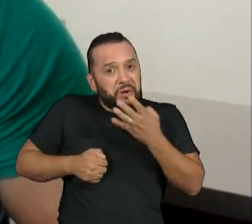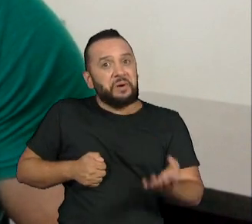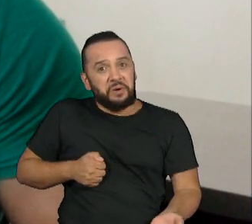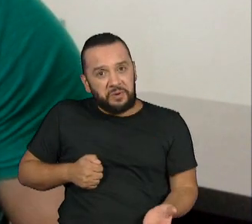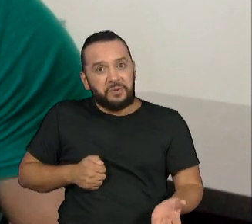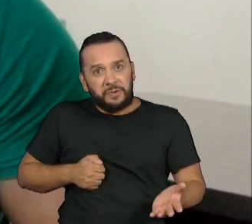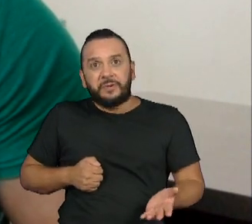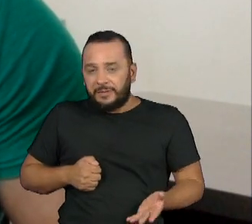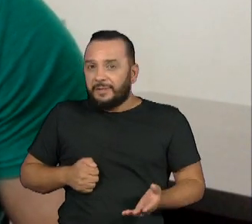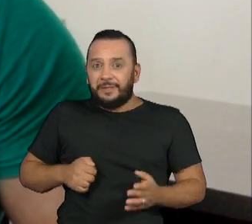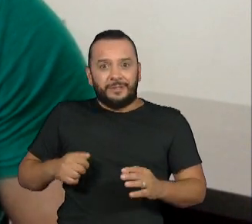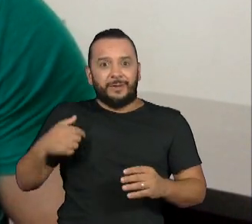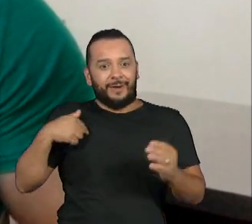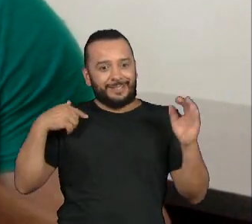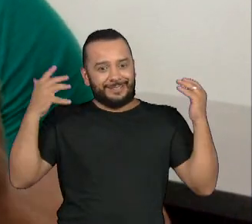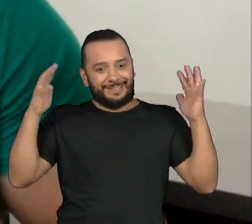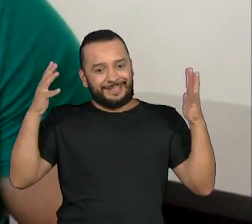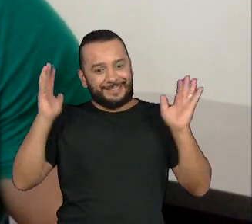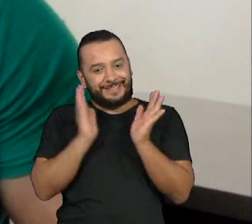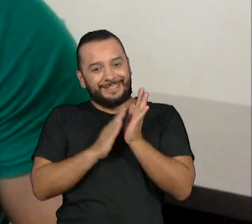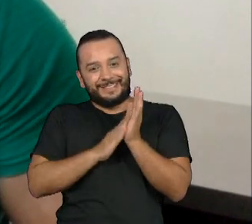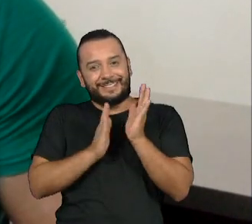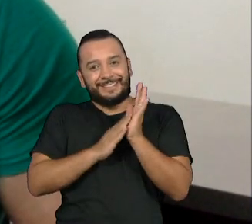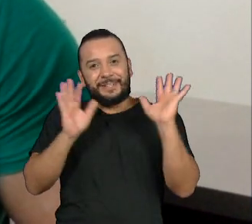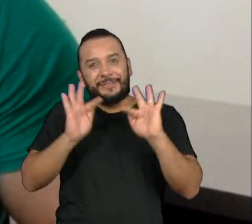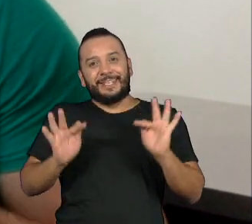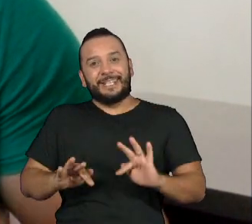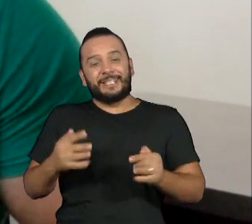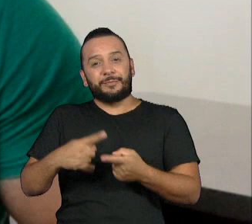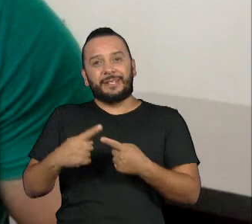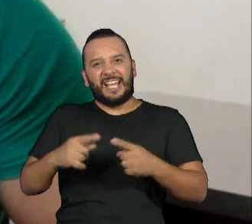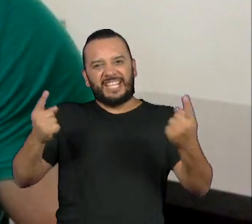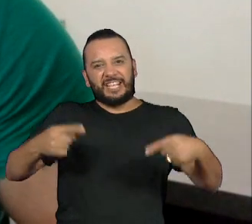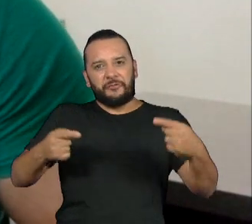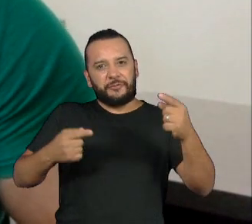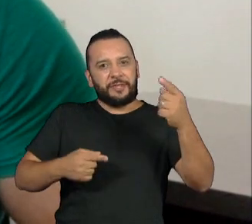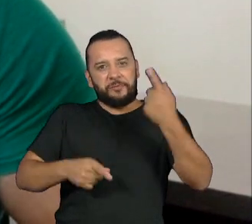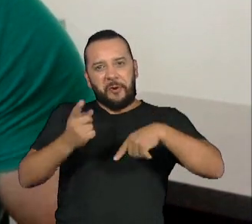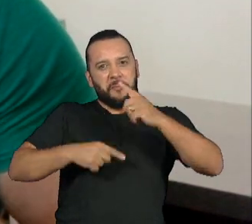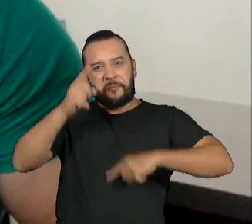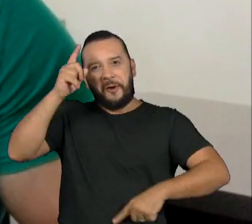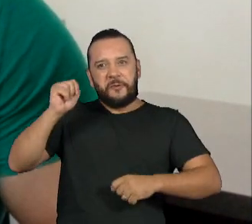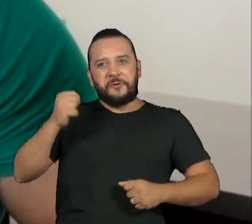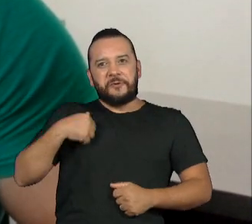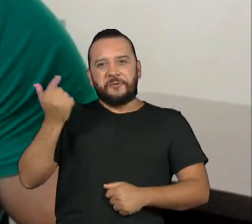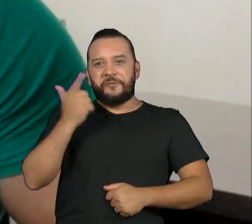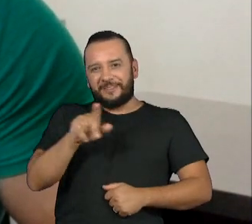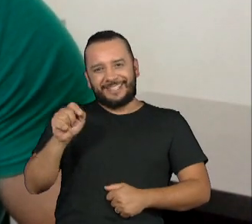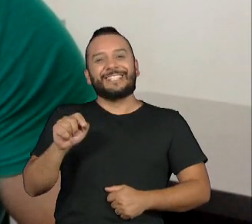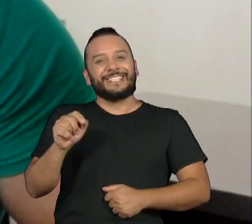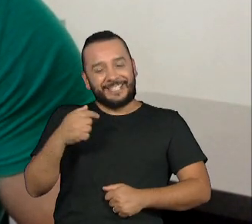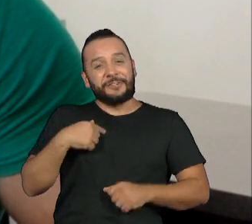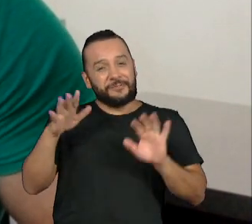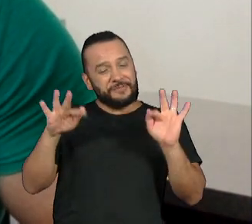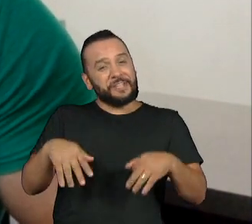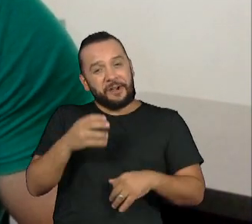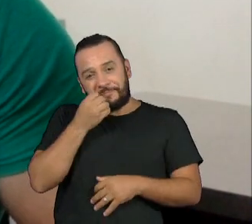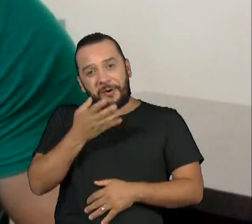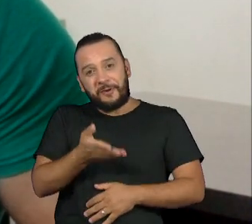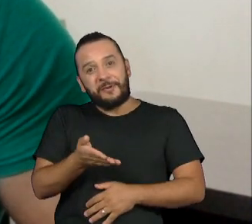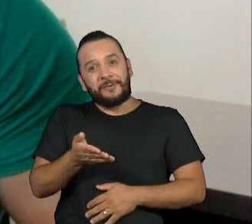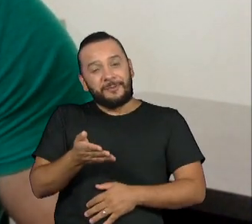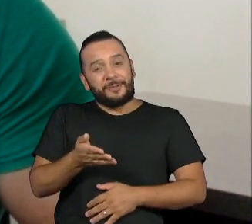ficaram muito contentes por todos os desafios que foram superados, por ajudar a Fred. E claro, veio o bônus final,